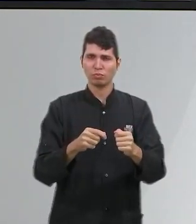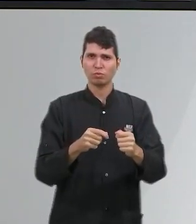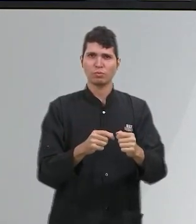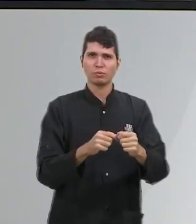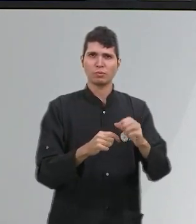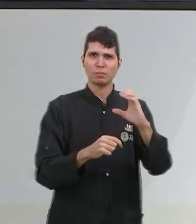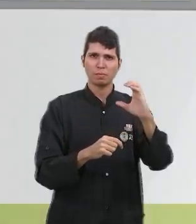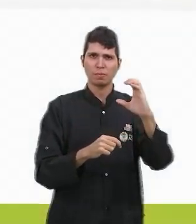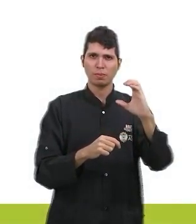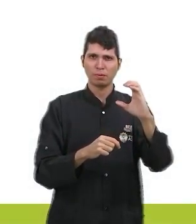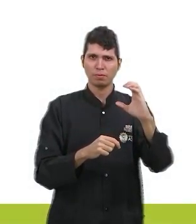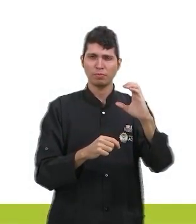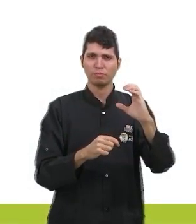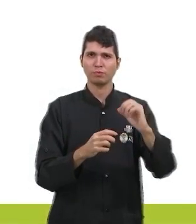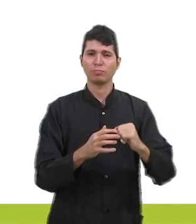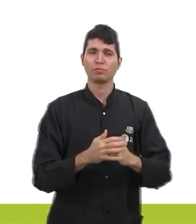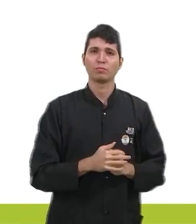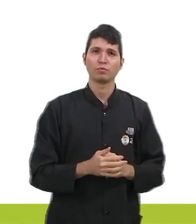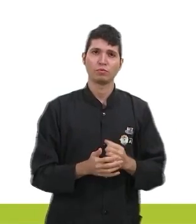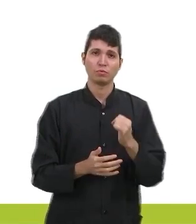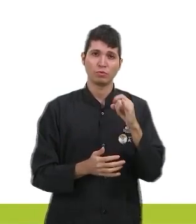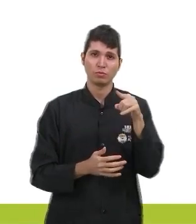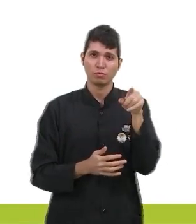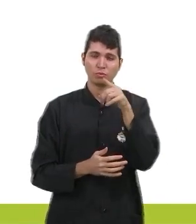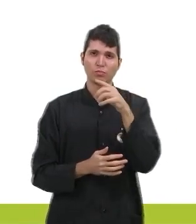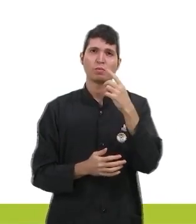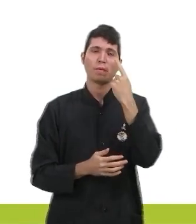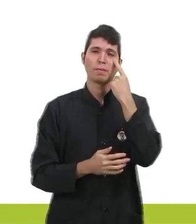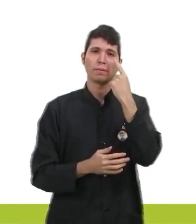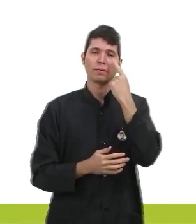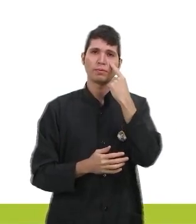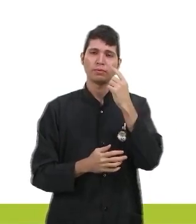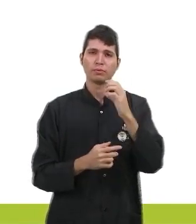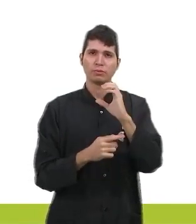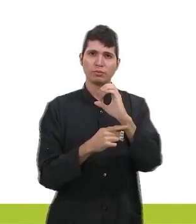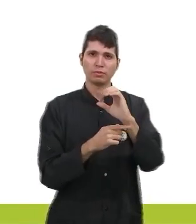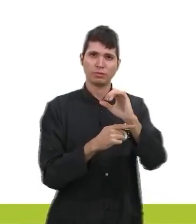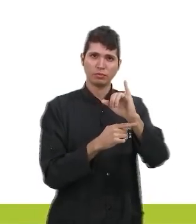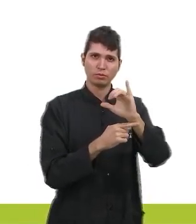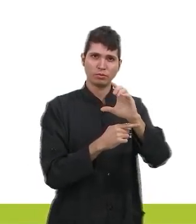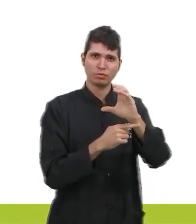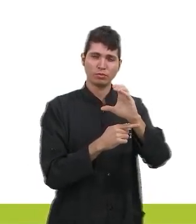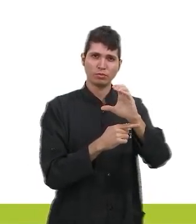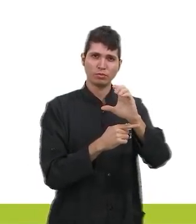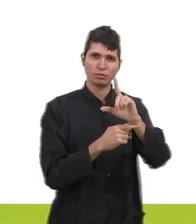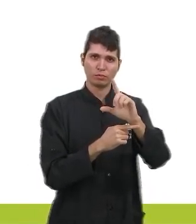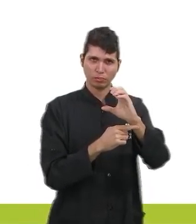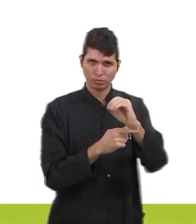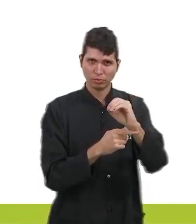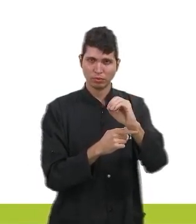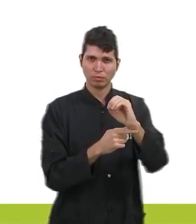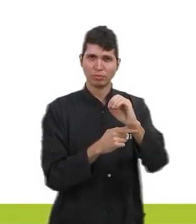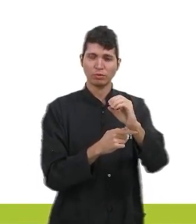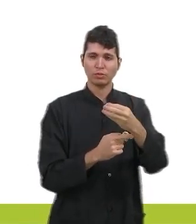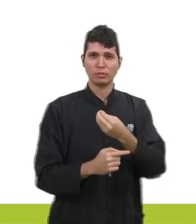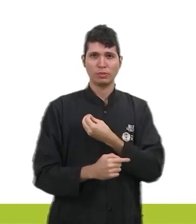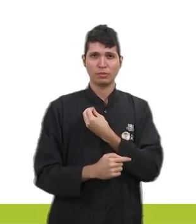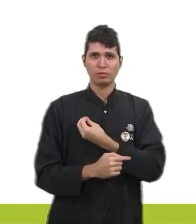no benzeno, todo esse ciclo, em todos os vértices, eu tenho apenas a presença